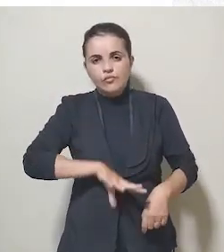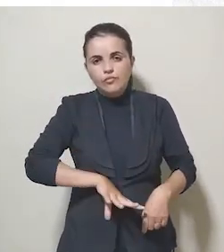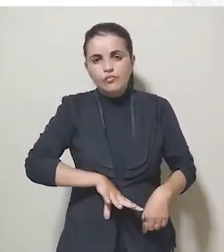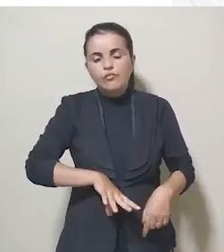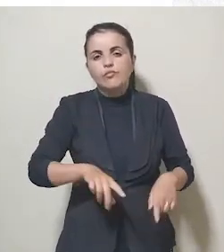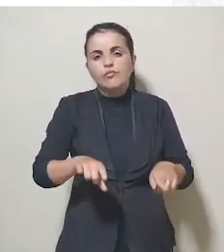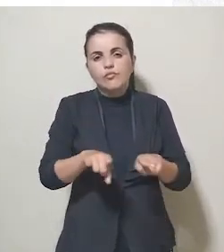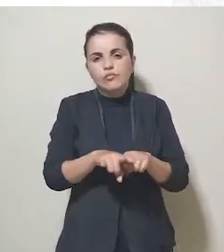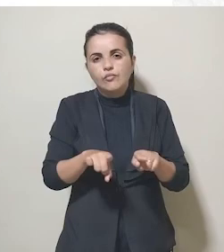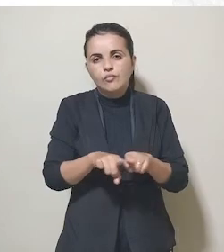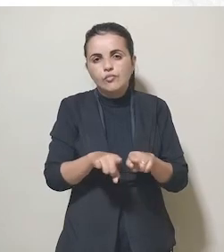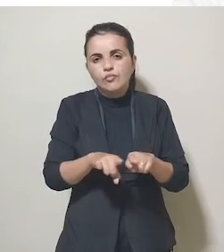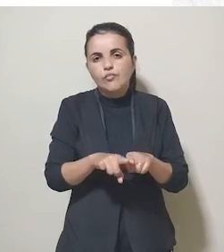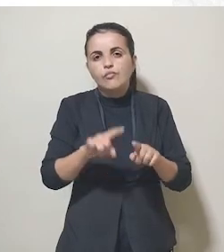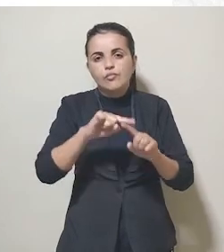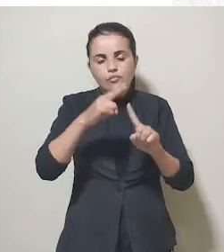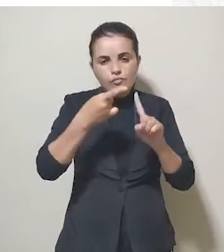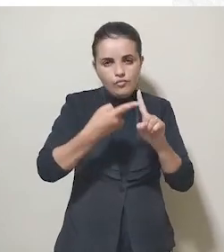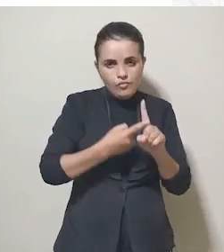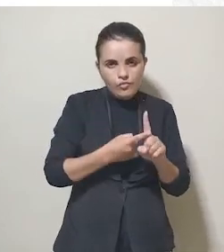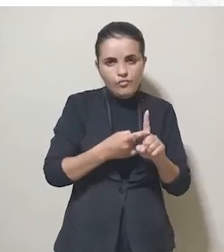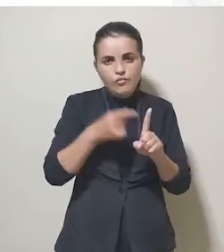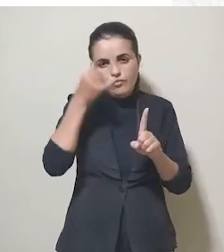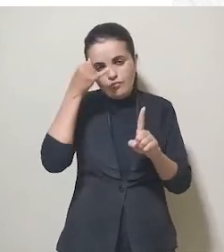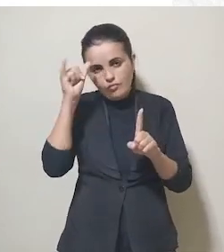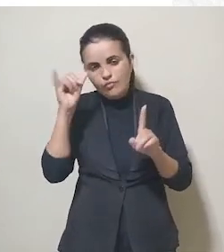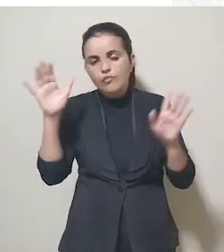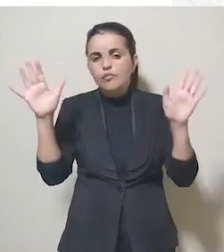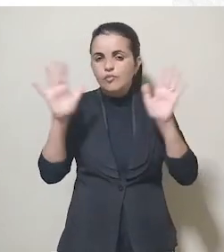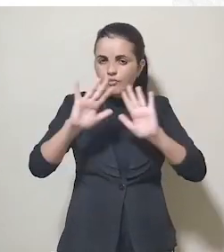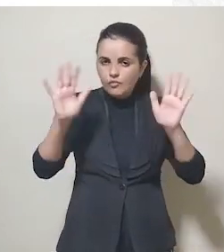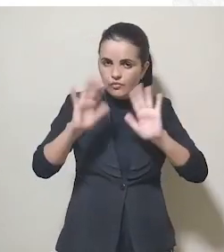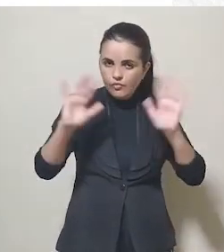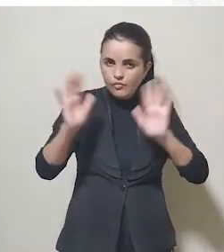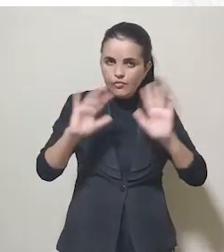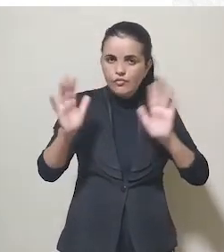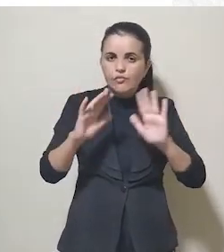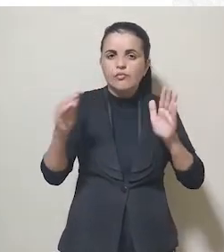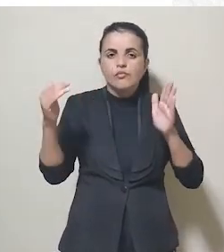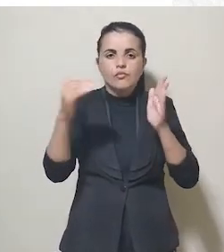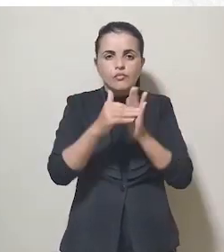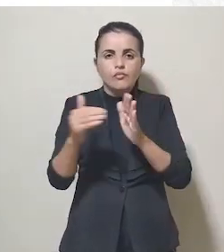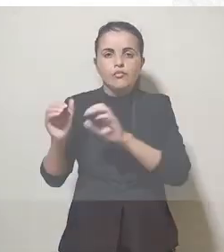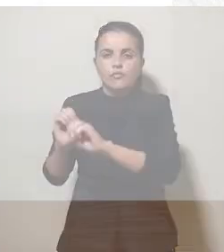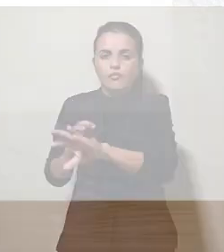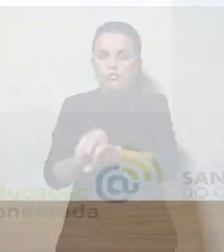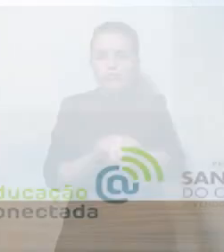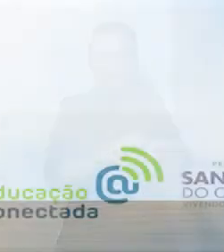reprodução. Reprodução não, melhor, gravidez, certo? Então, tchau e até a próxima aula.